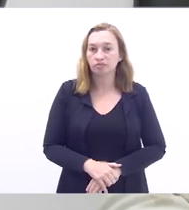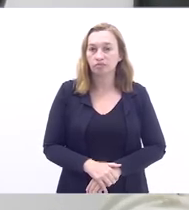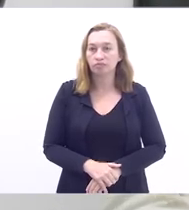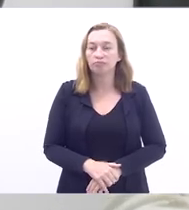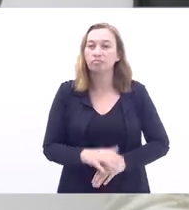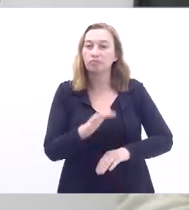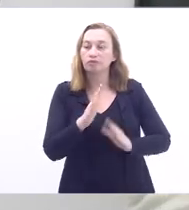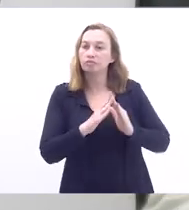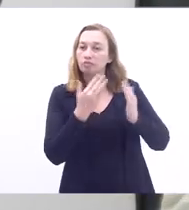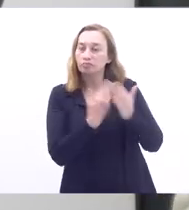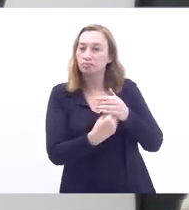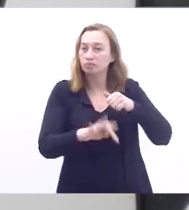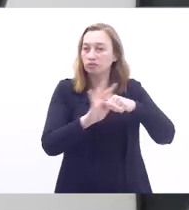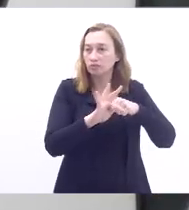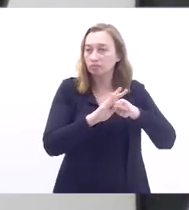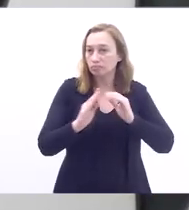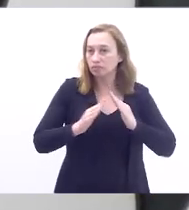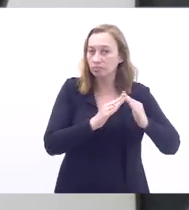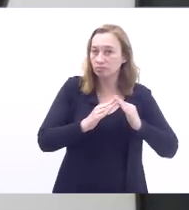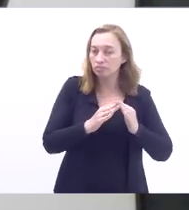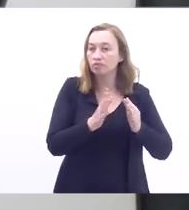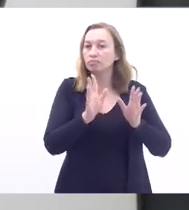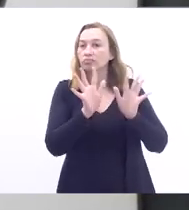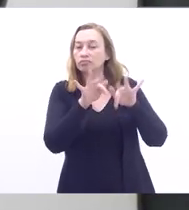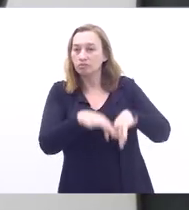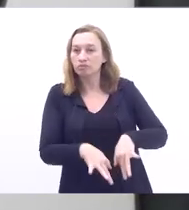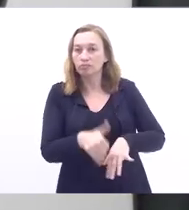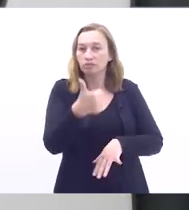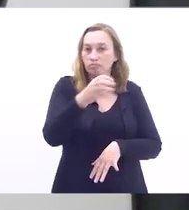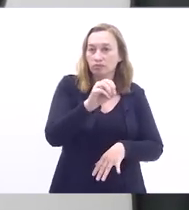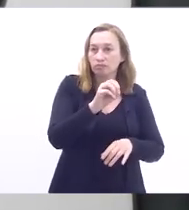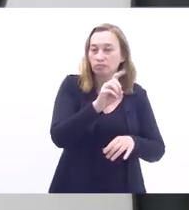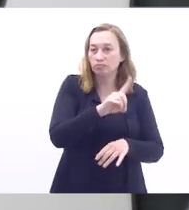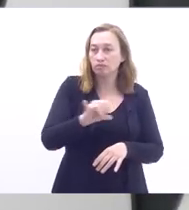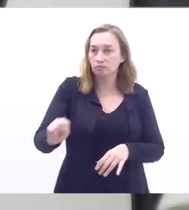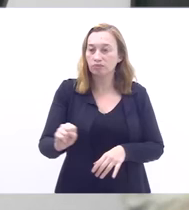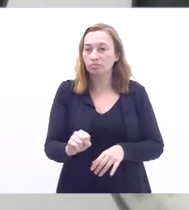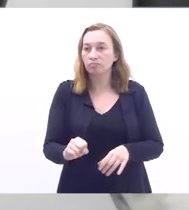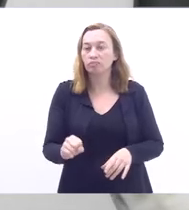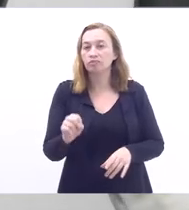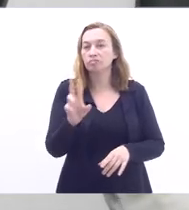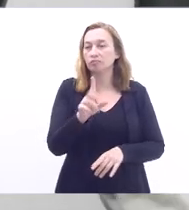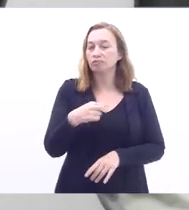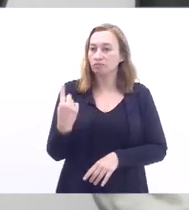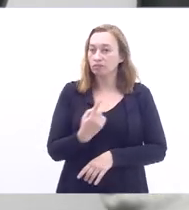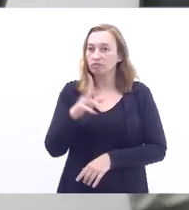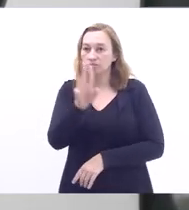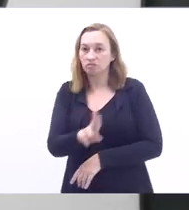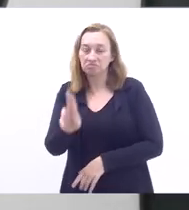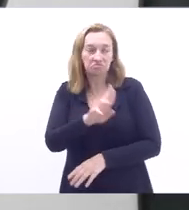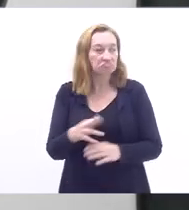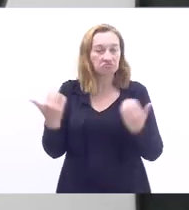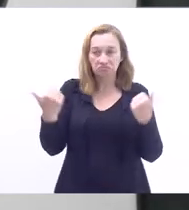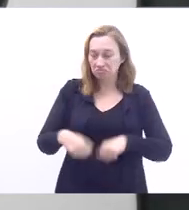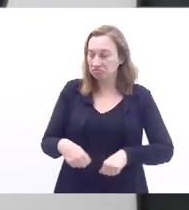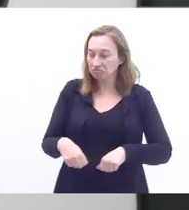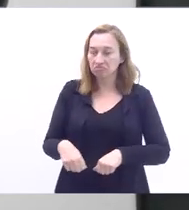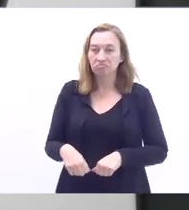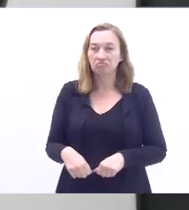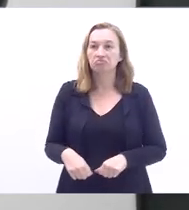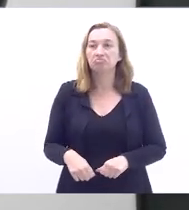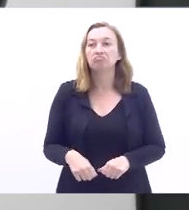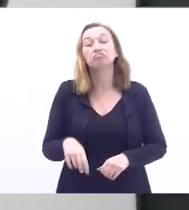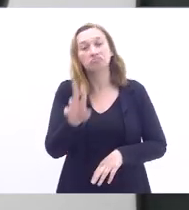ai Tech que tá o laudo a gente teve que ser fechado por dez dias e a Nossa wi-fi não precisou por causa